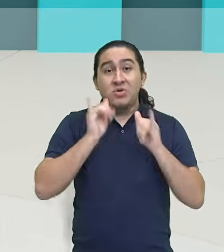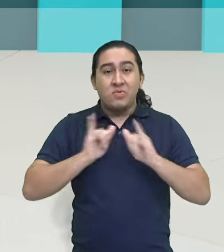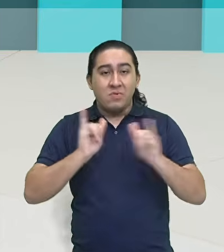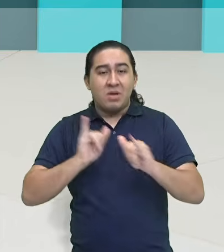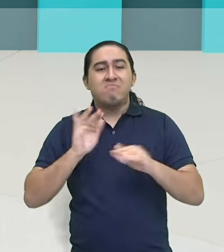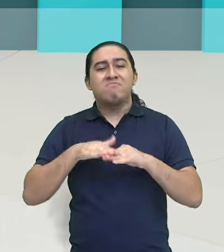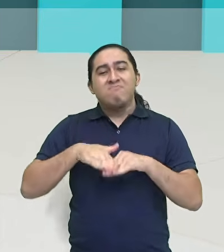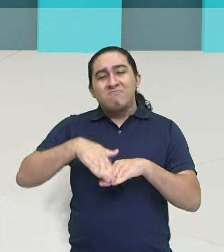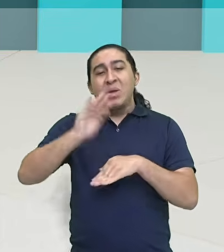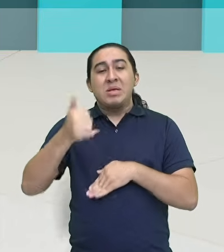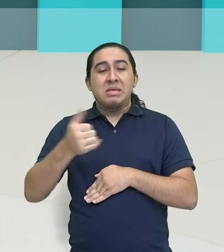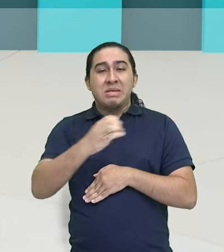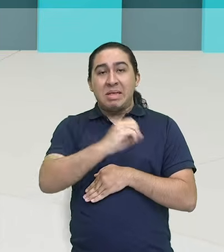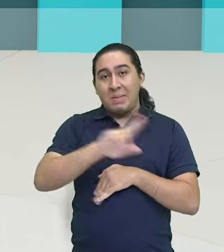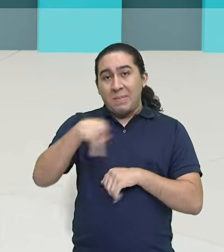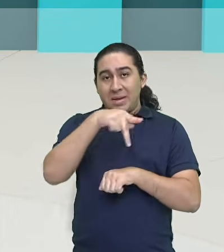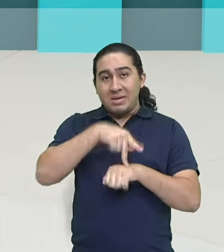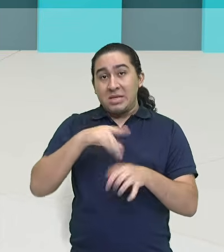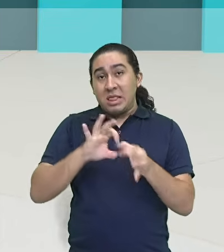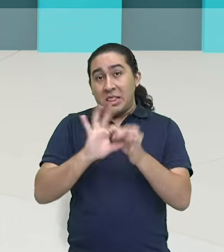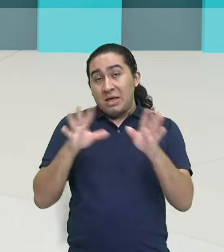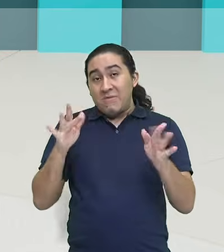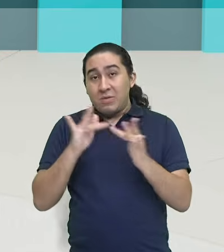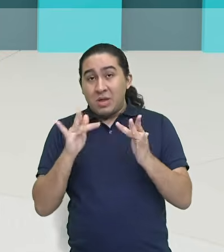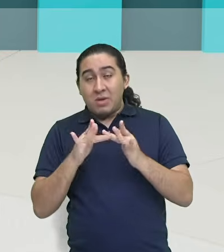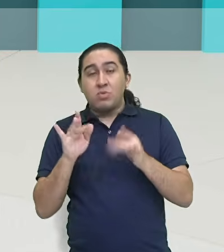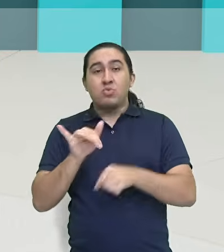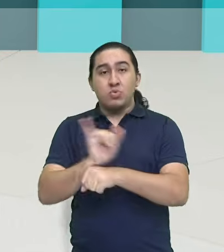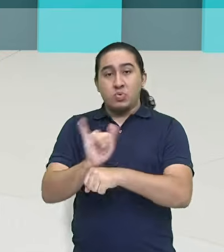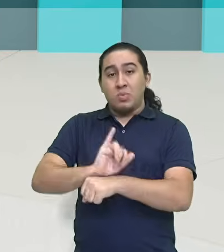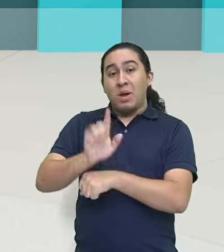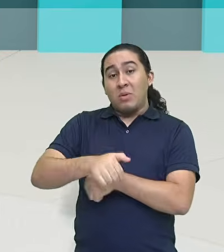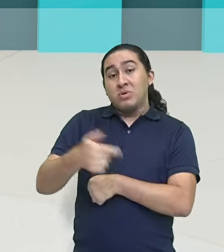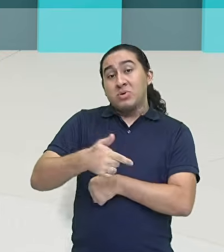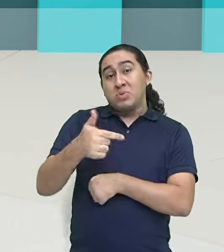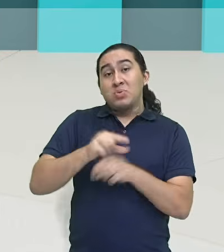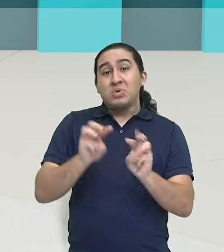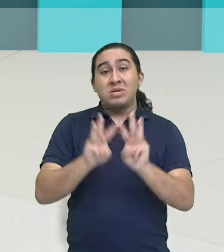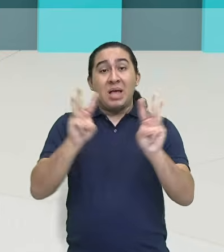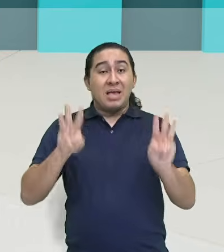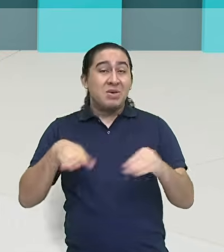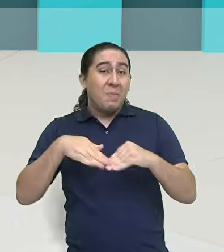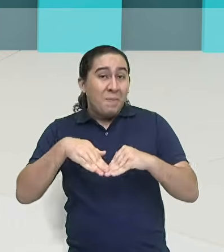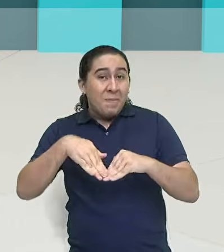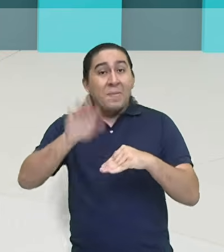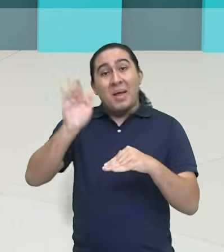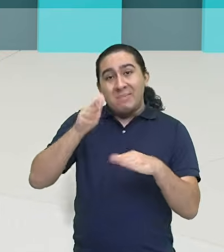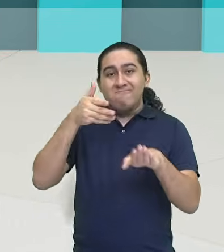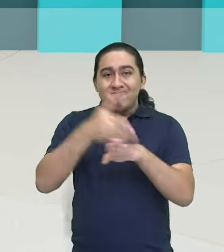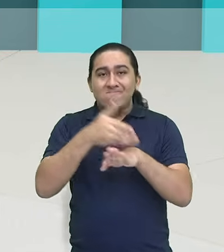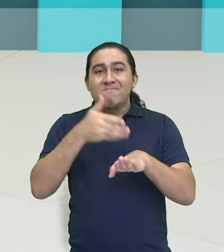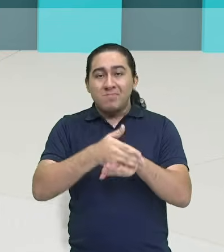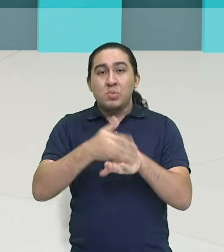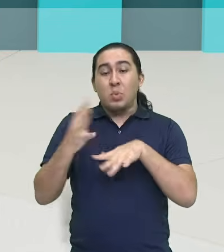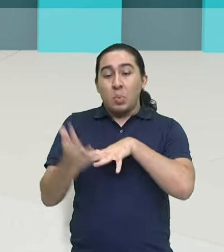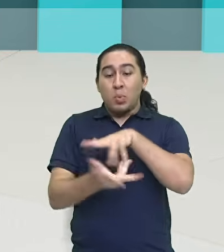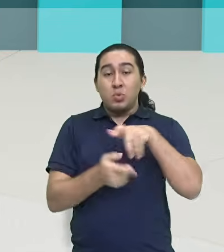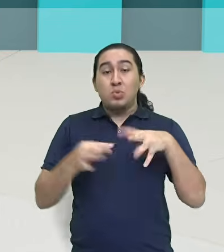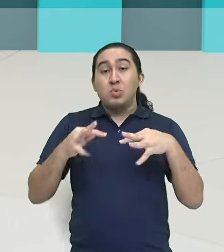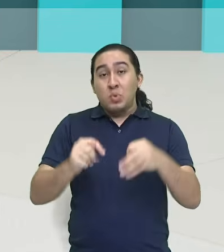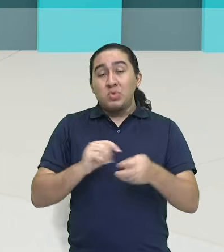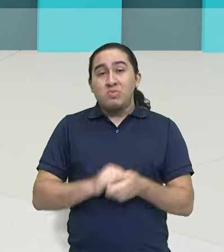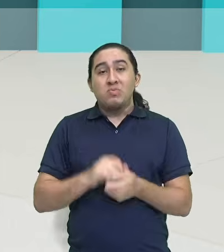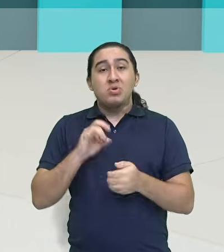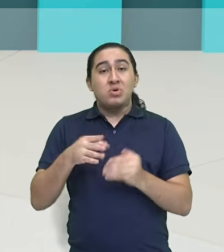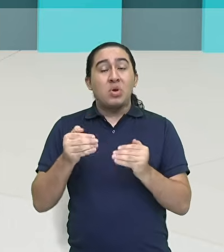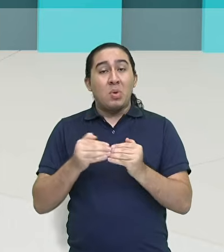de 100 países, o YouTube é até hoje o segundo site mais acessado do mundo, ficando